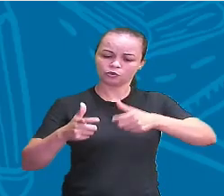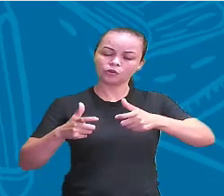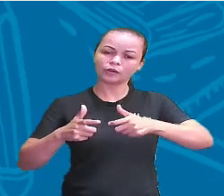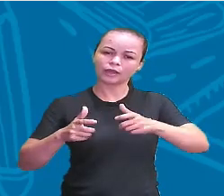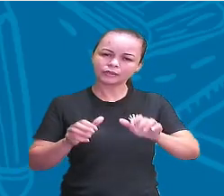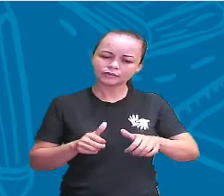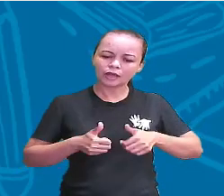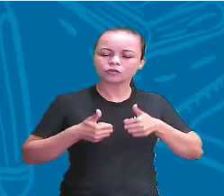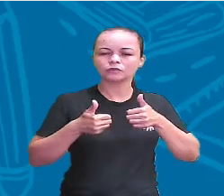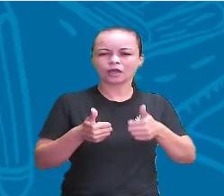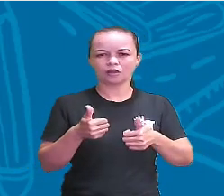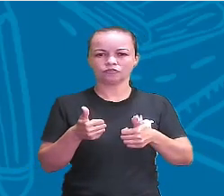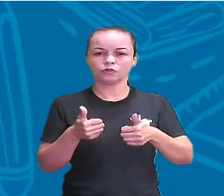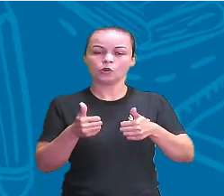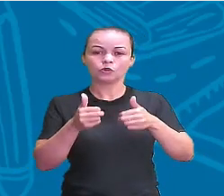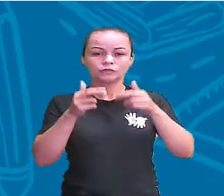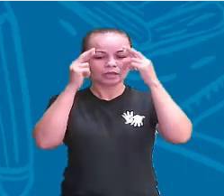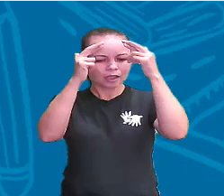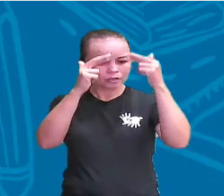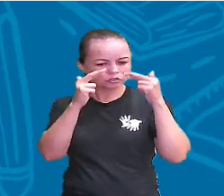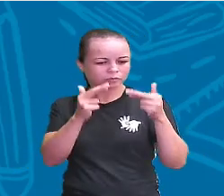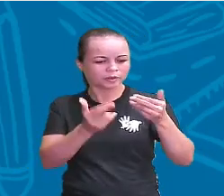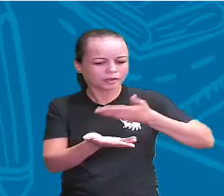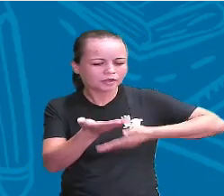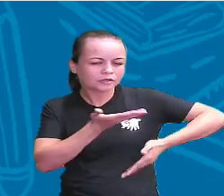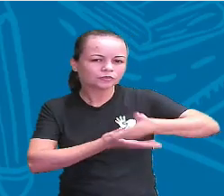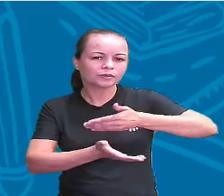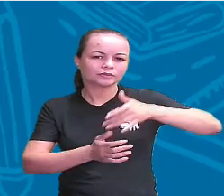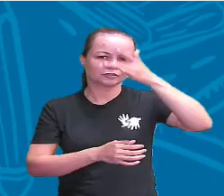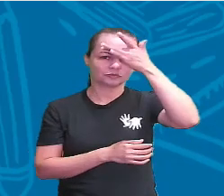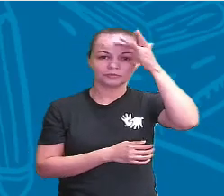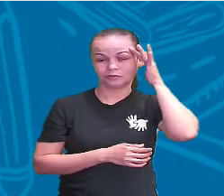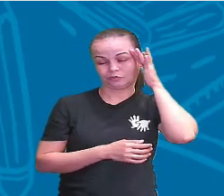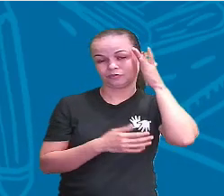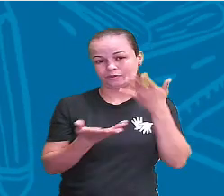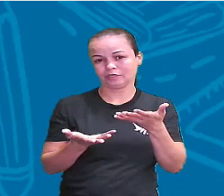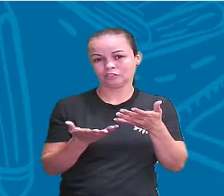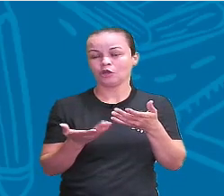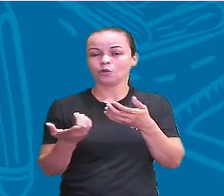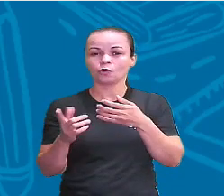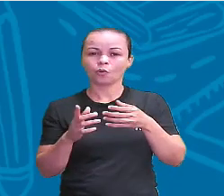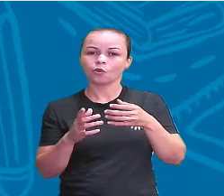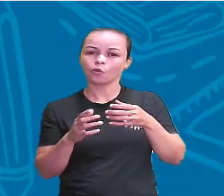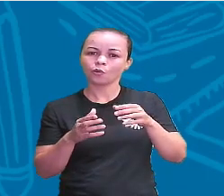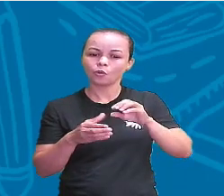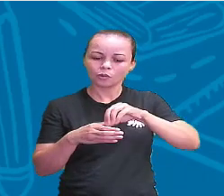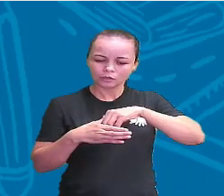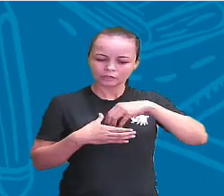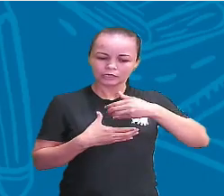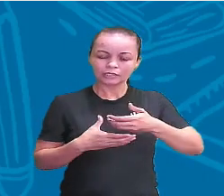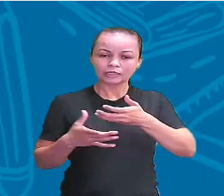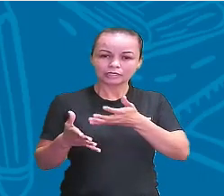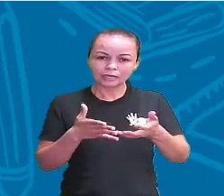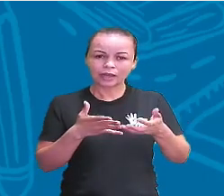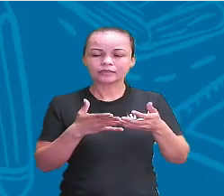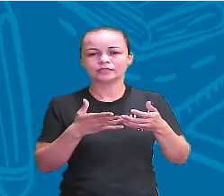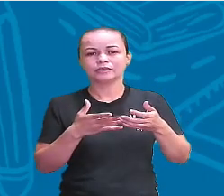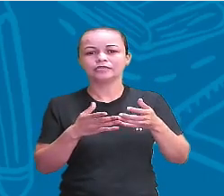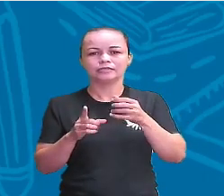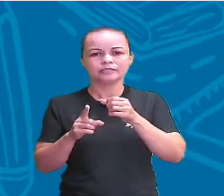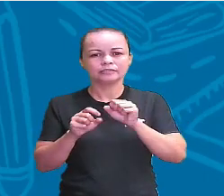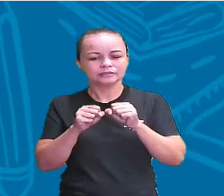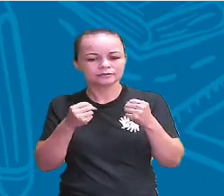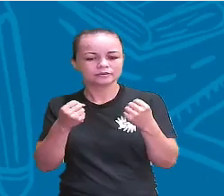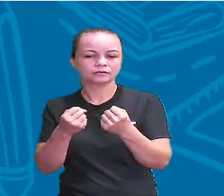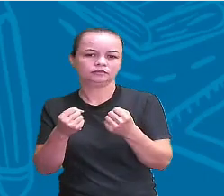de respeito entre as pessoas, com dignidade, com cidadania e com dignidade, né? Porque se você vive num